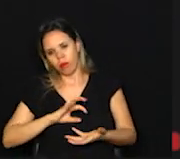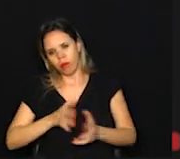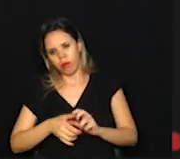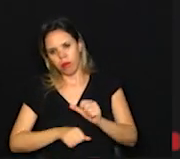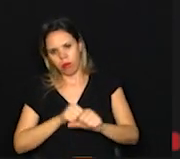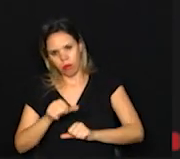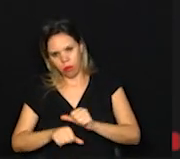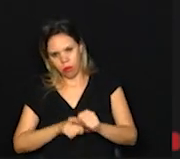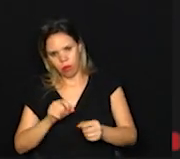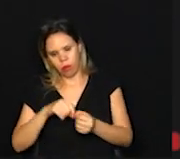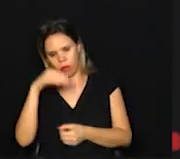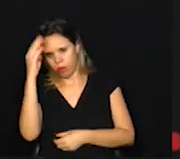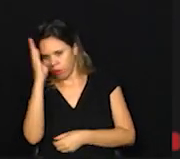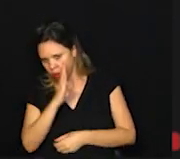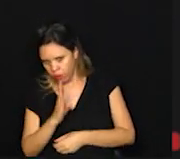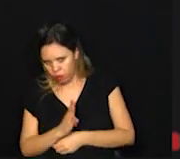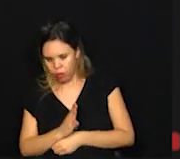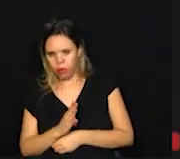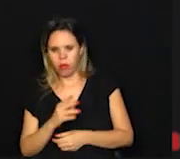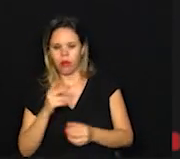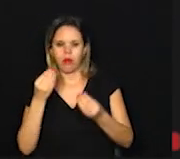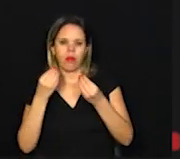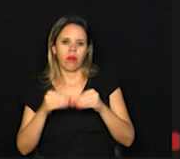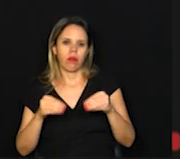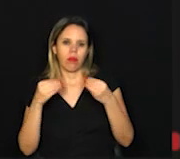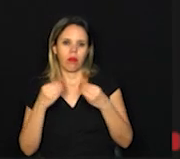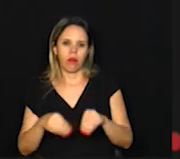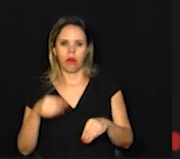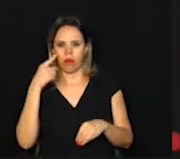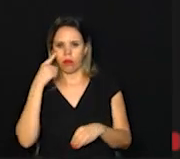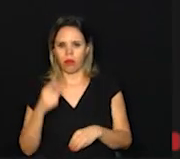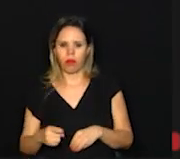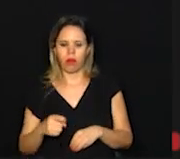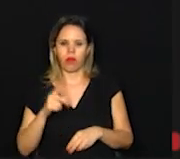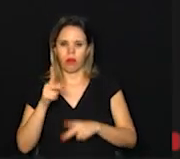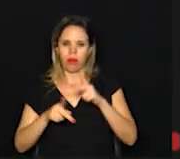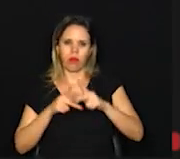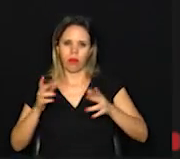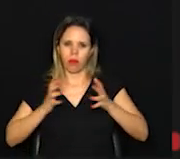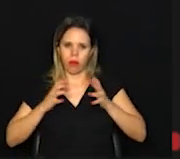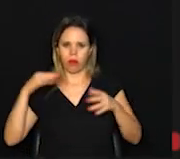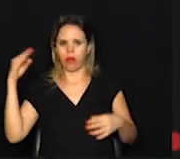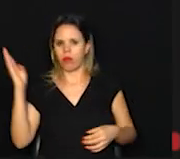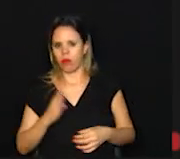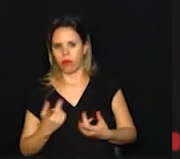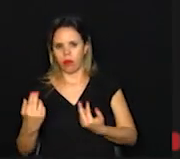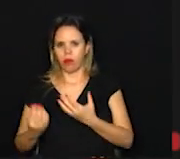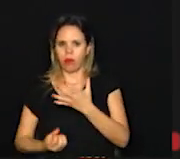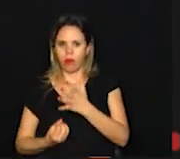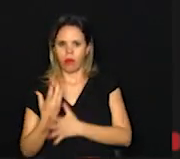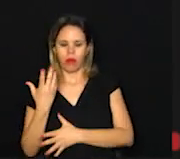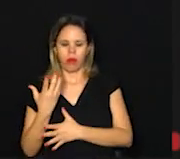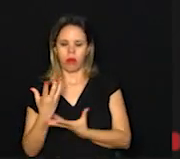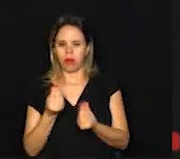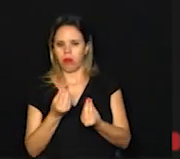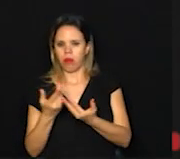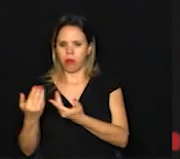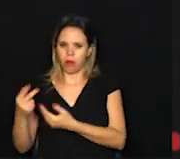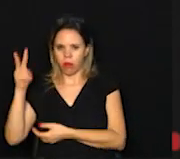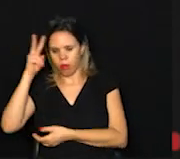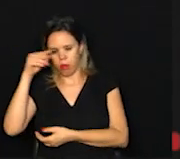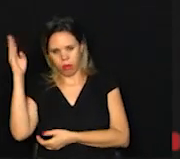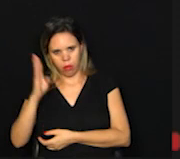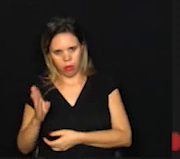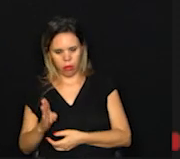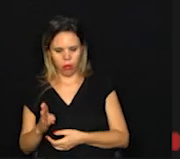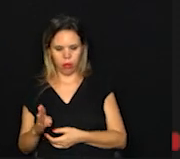mudanças no Brasil que prejudicavam os interesses das elites brasileiras. E como aconteceu inúmeras vezes na história do